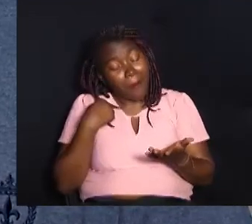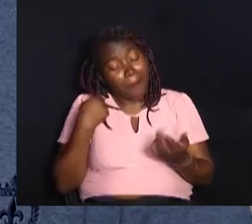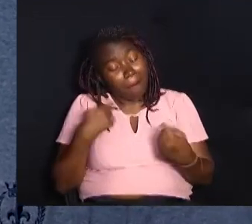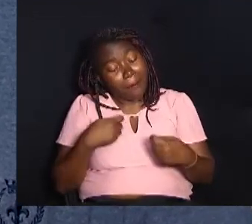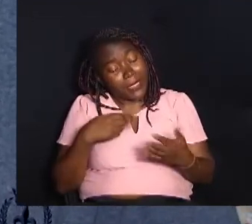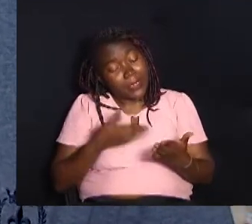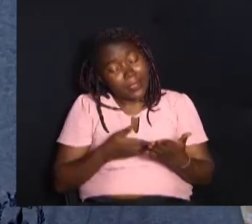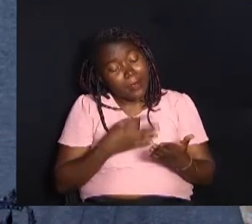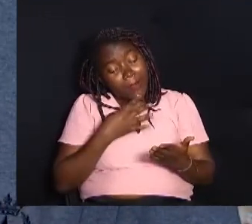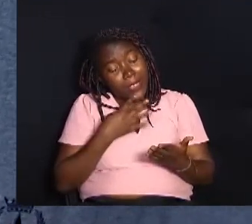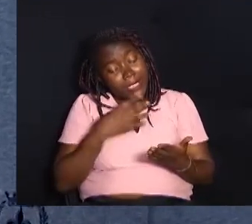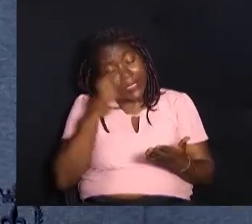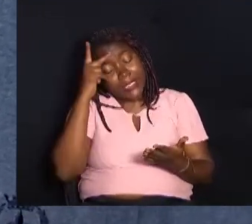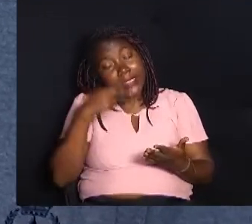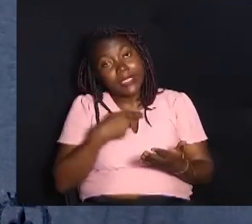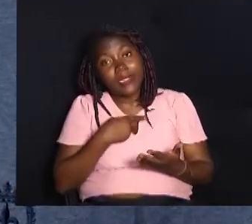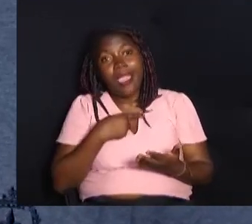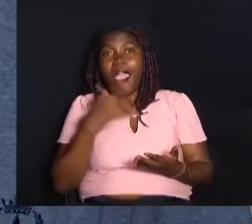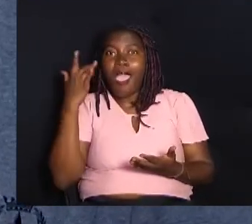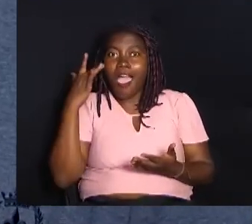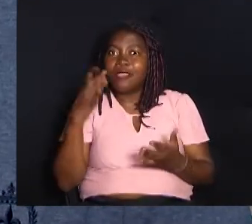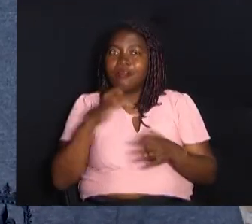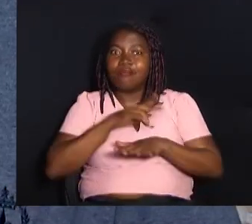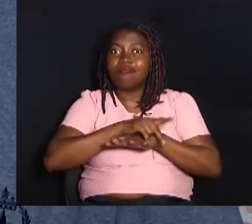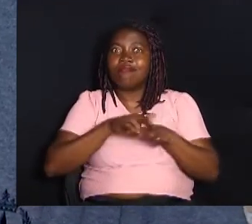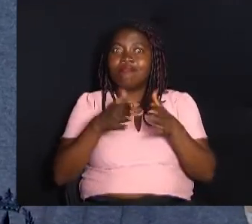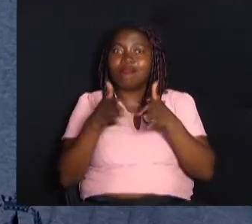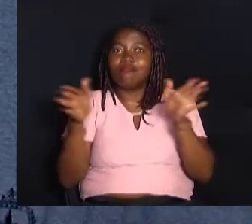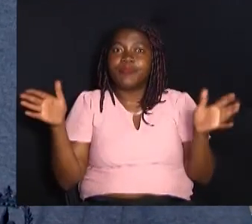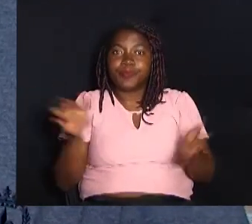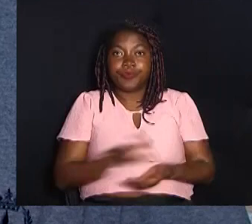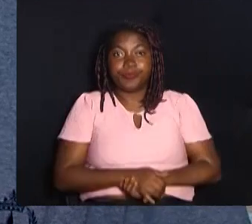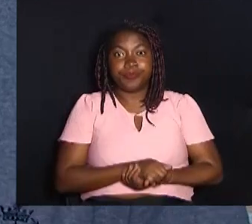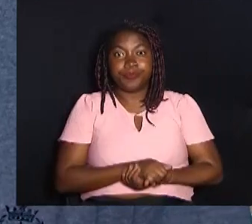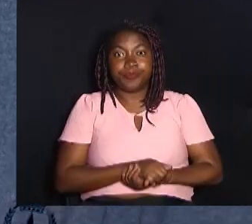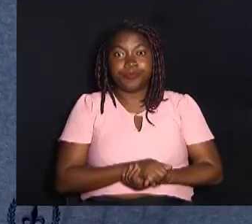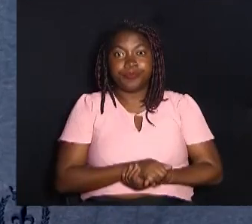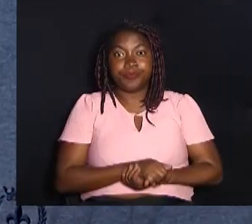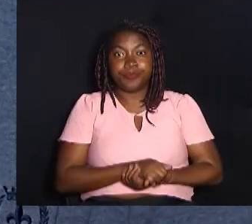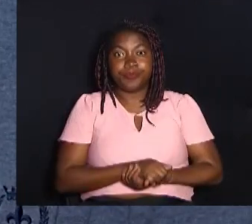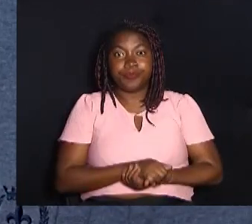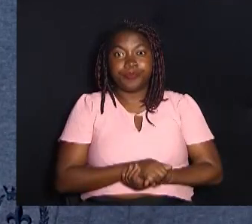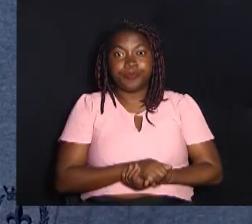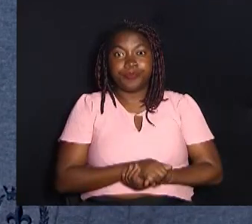simplesmente falar, olha, eu precisava desse livro para conhecer um pouco sobre mim. Então acho que é bastante amplo o que você encontra aqui.